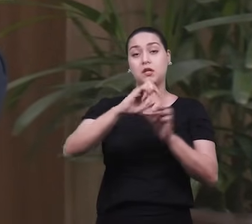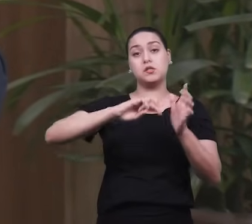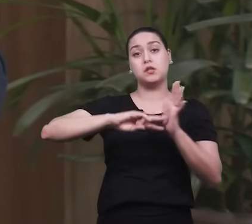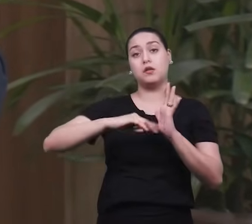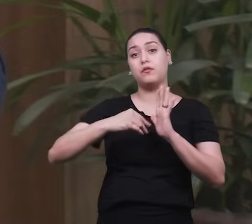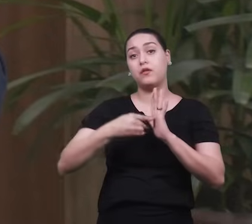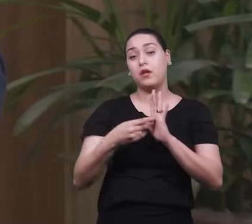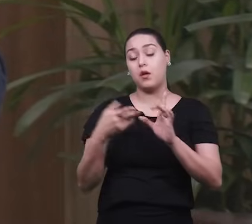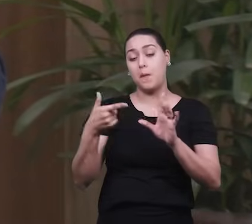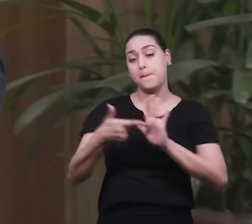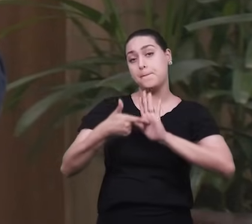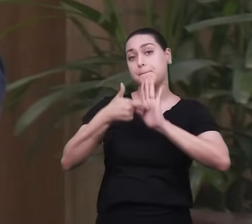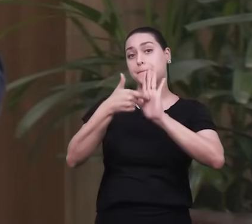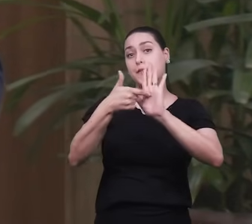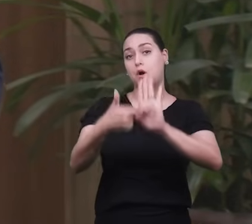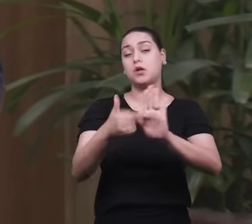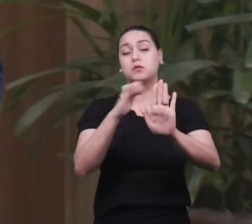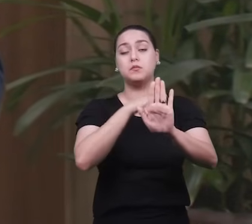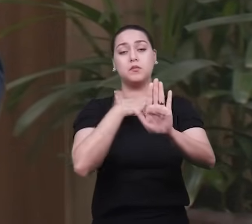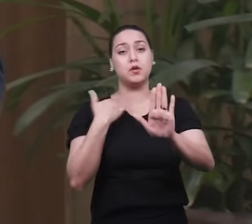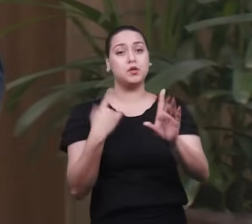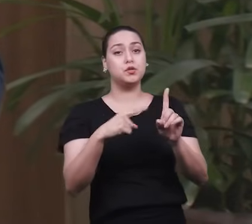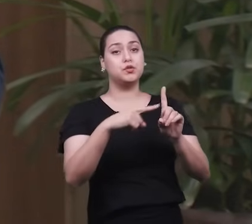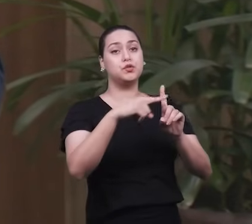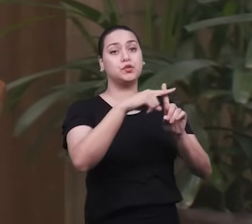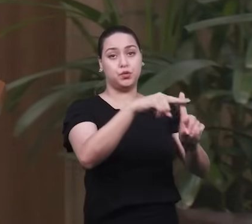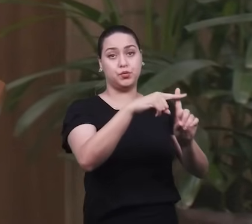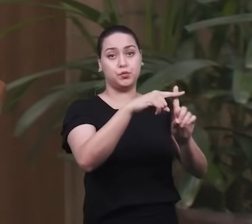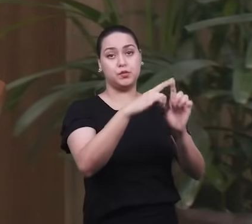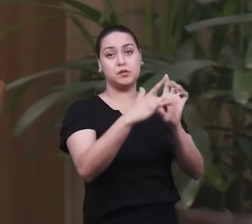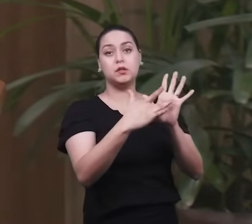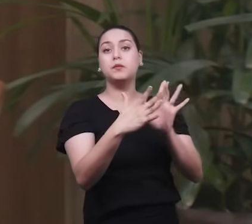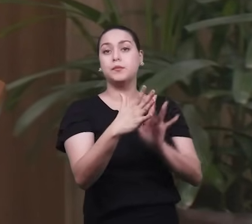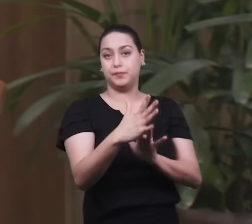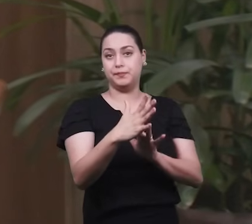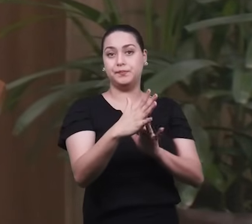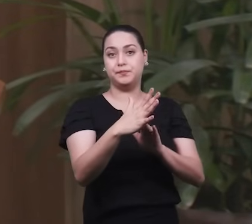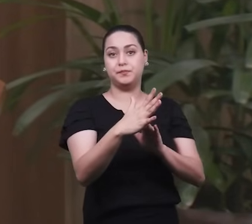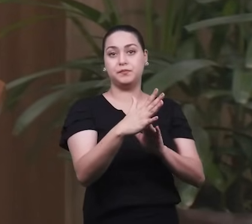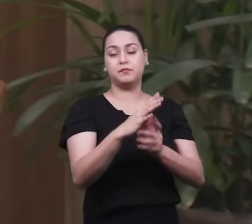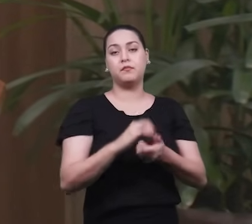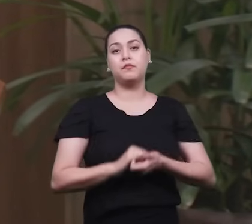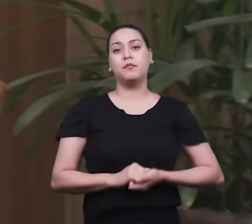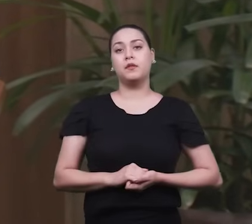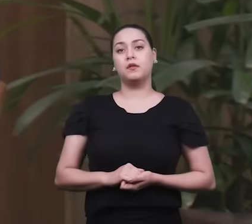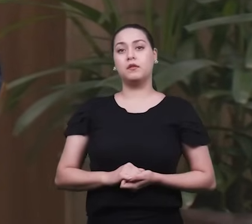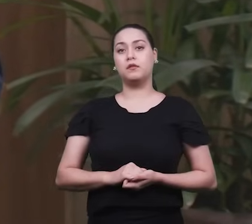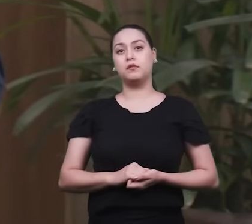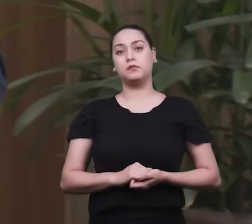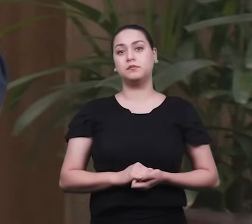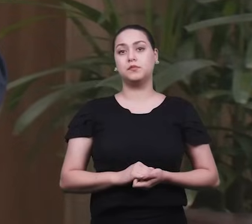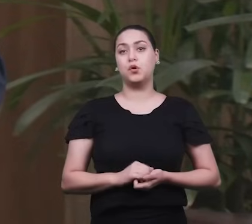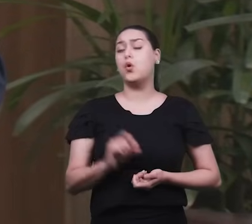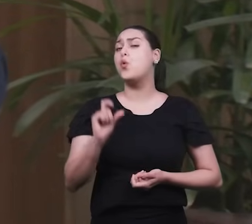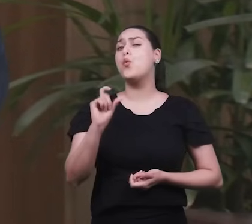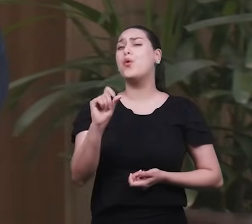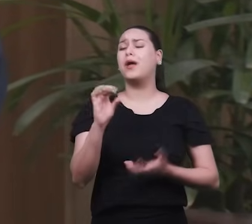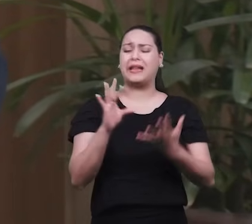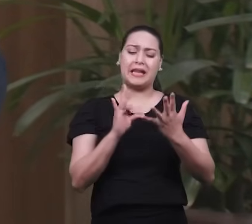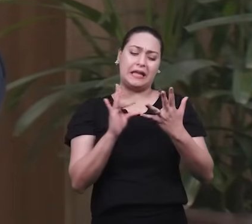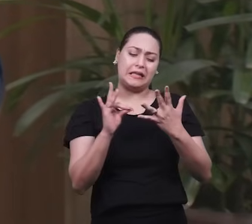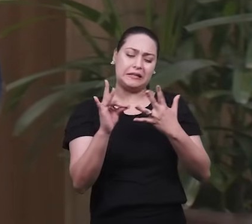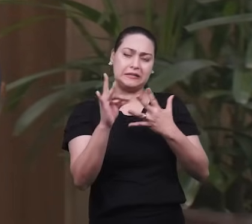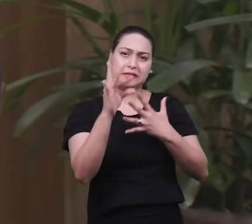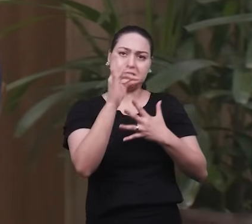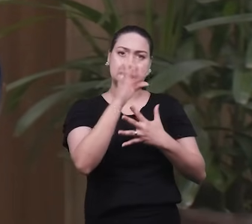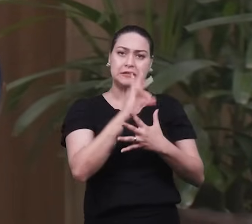aponta para o sacrifício do Senhor Jesus. Como é que é isso? O que vocês podem dizer da